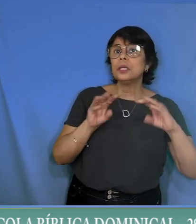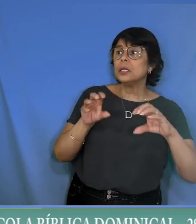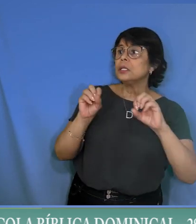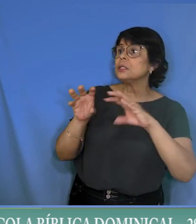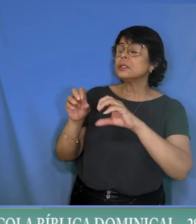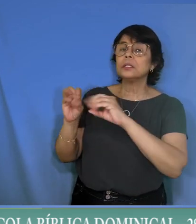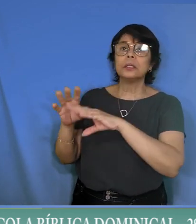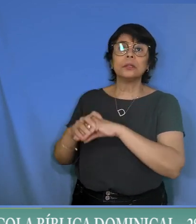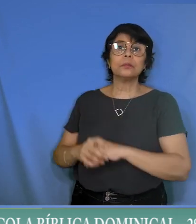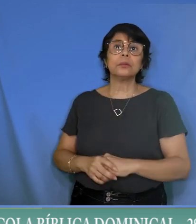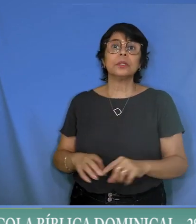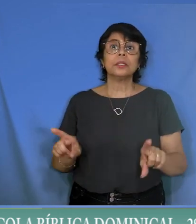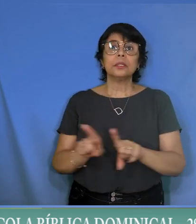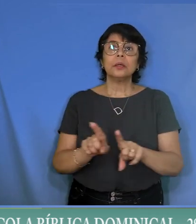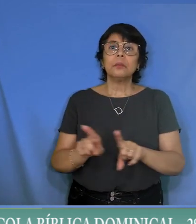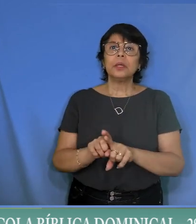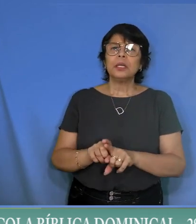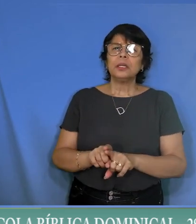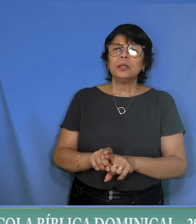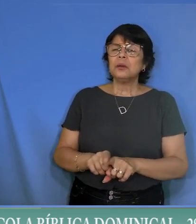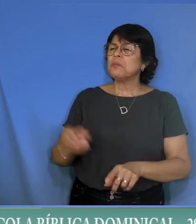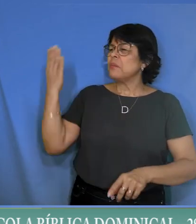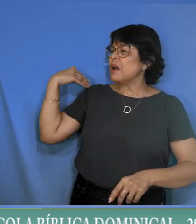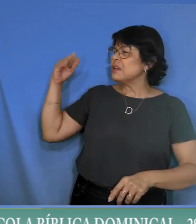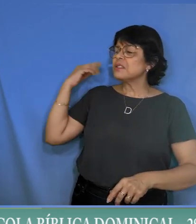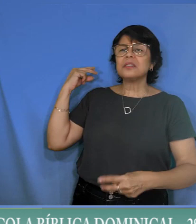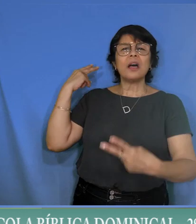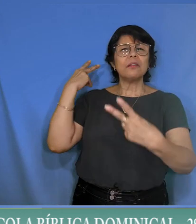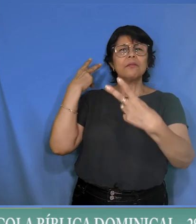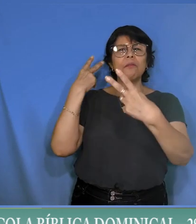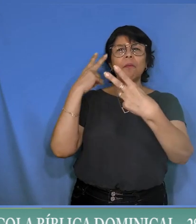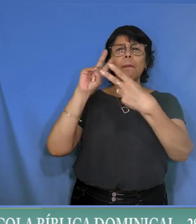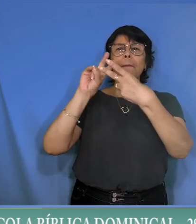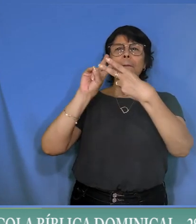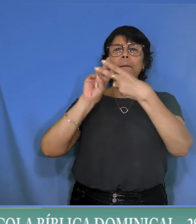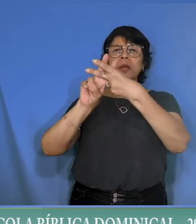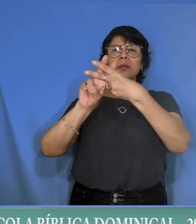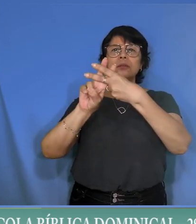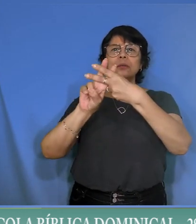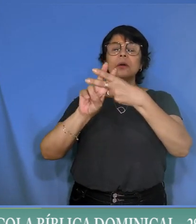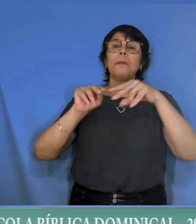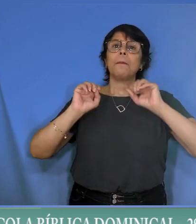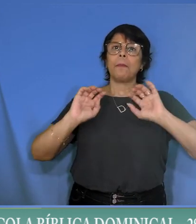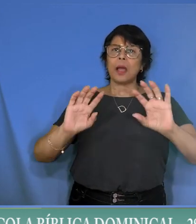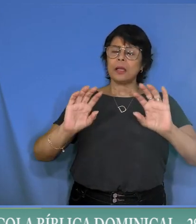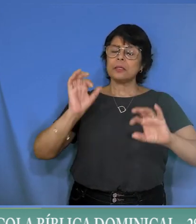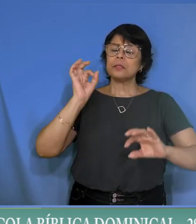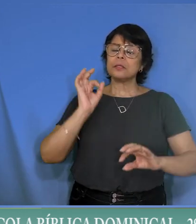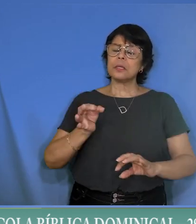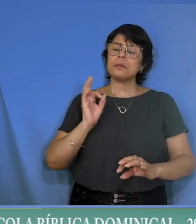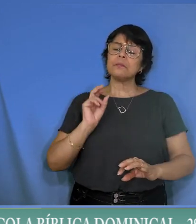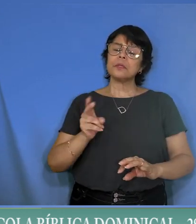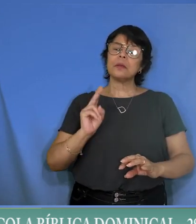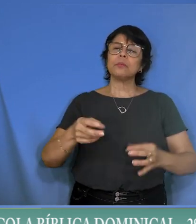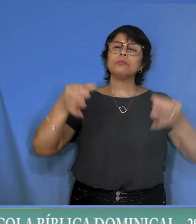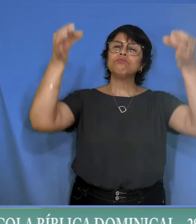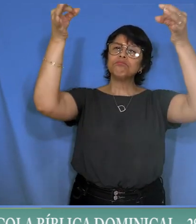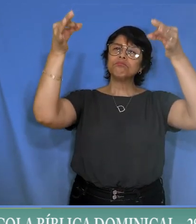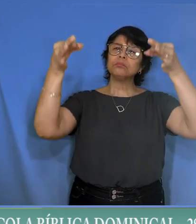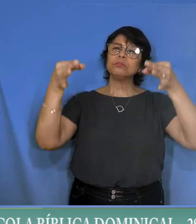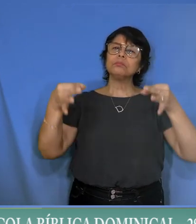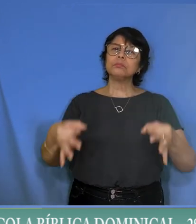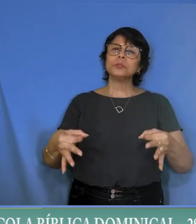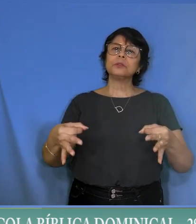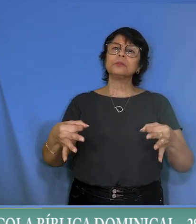eu, prisioneiro do Senhor, que andeis de modo digno da vocação a que fostes chamados. Nós temos que andar